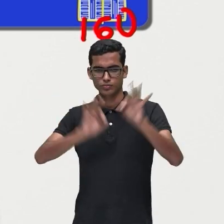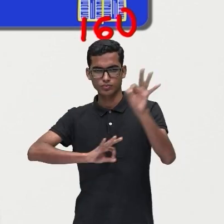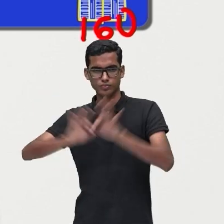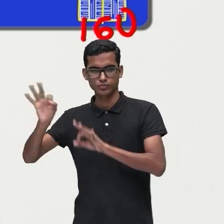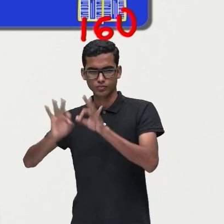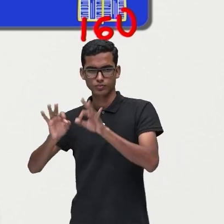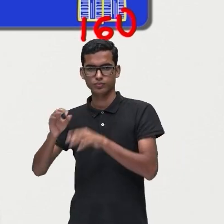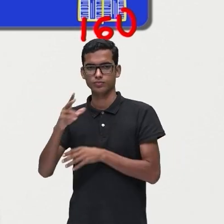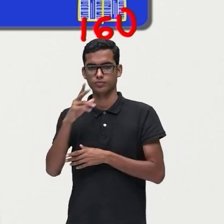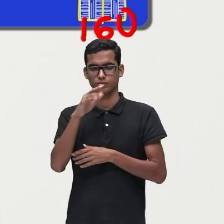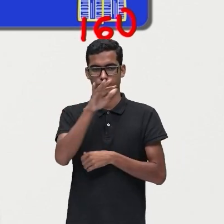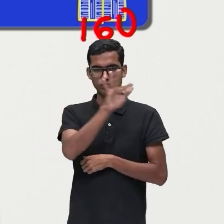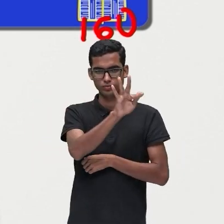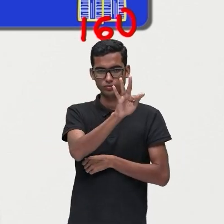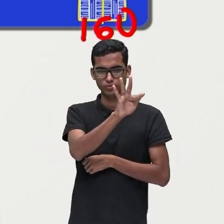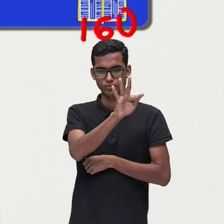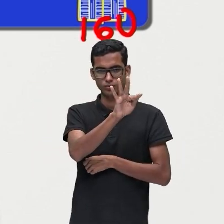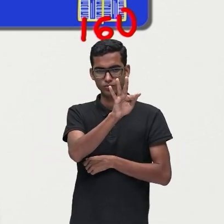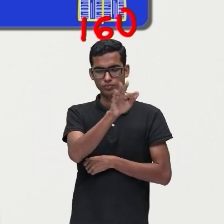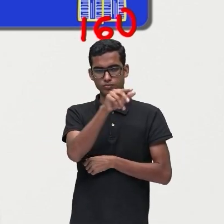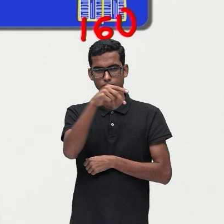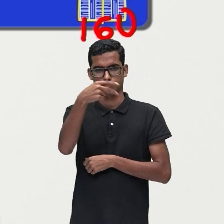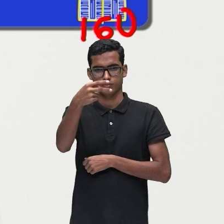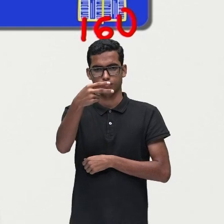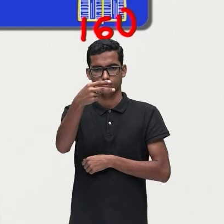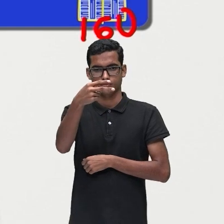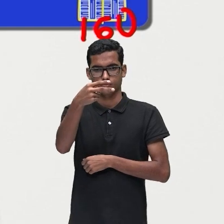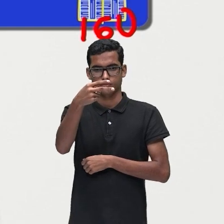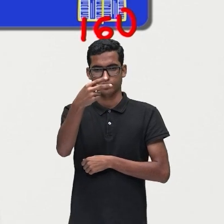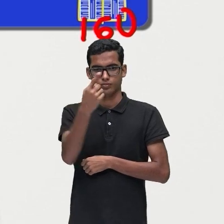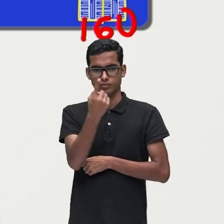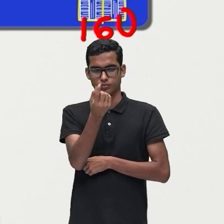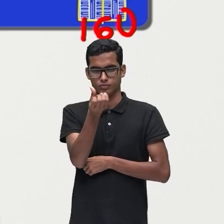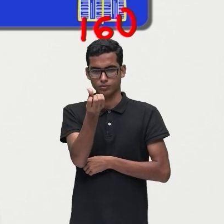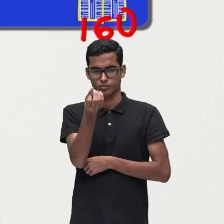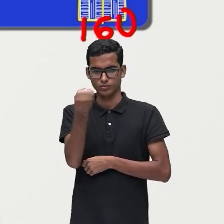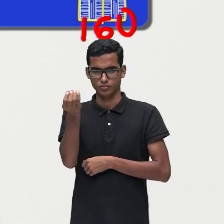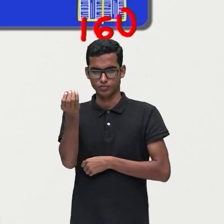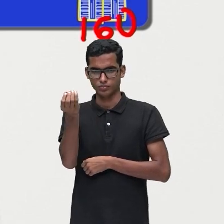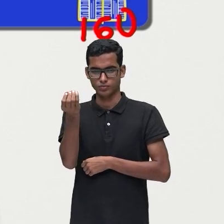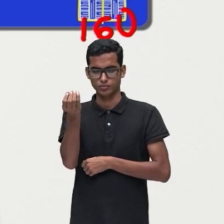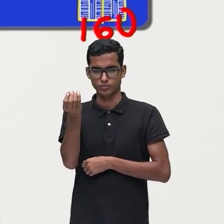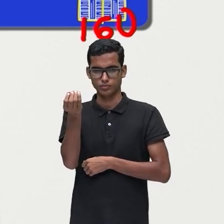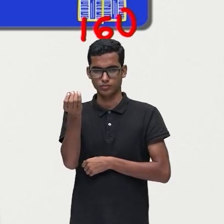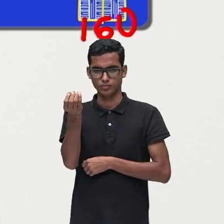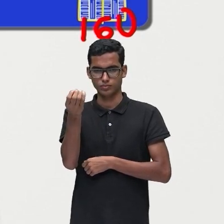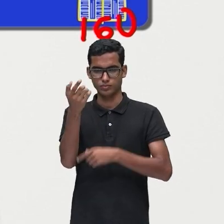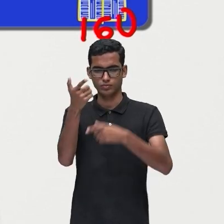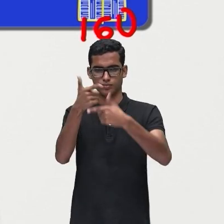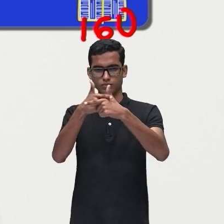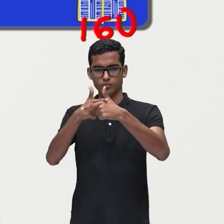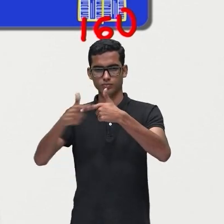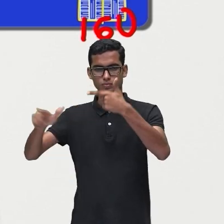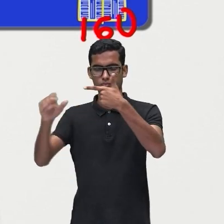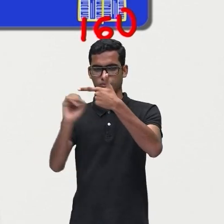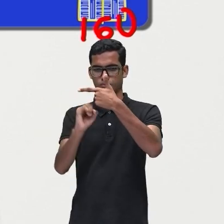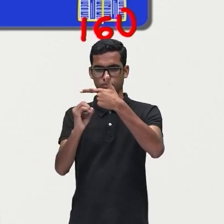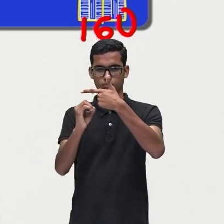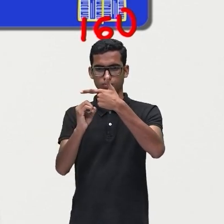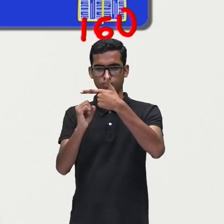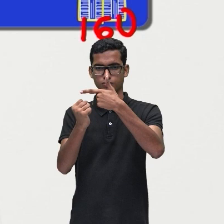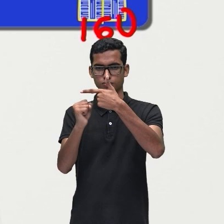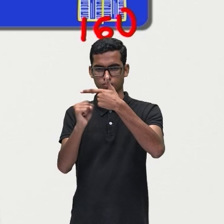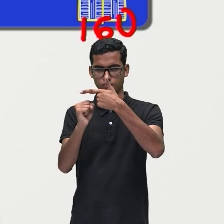a força, que é igual a 160 dividido por 8, que